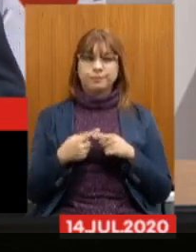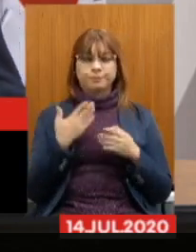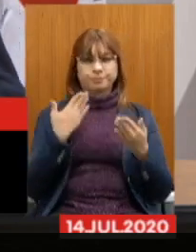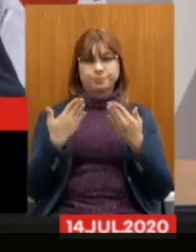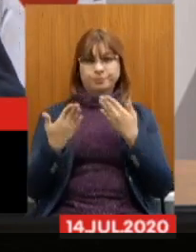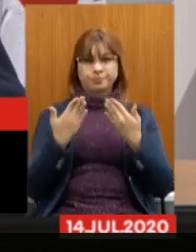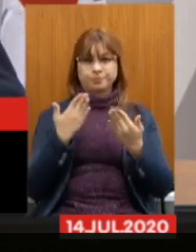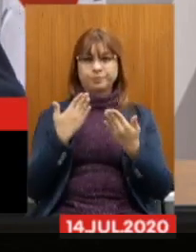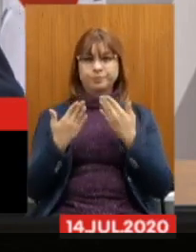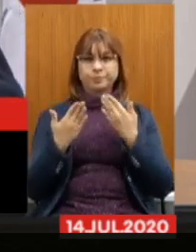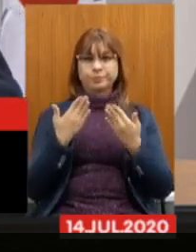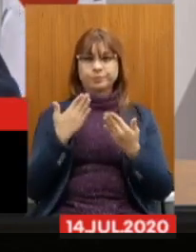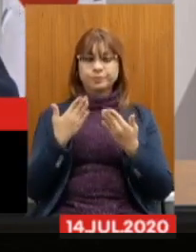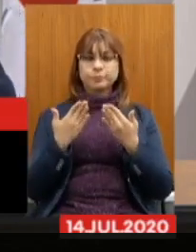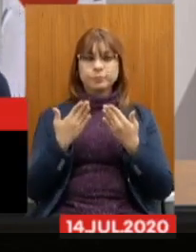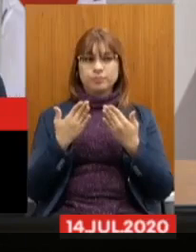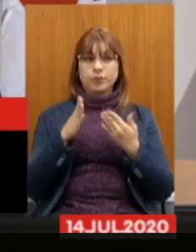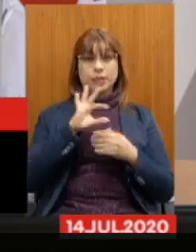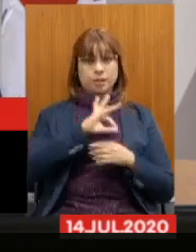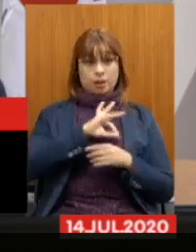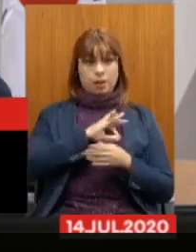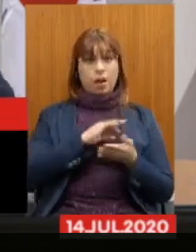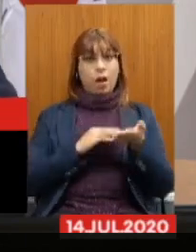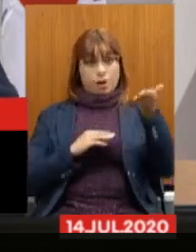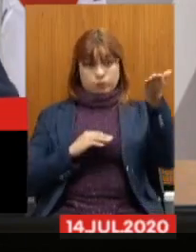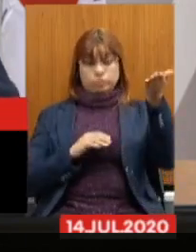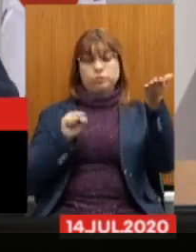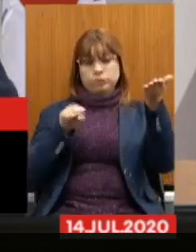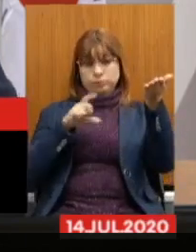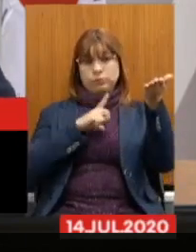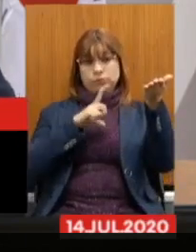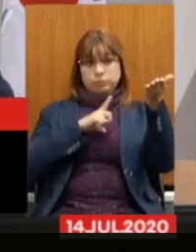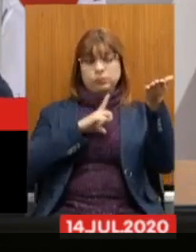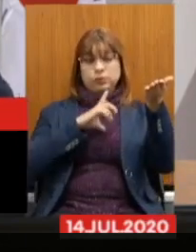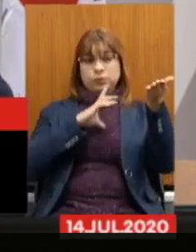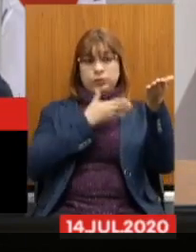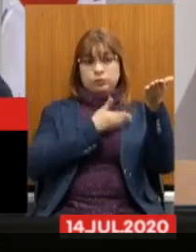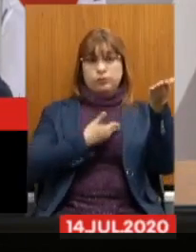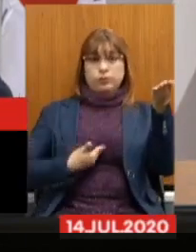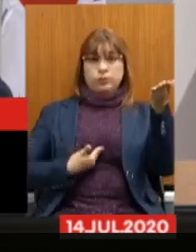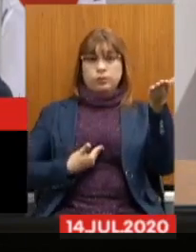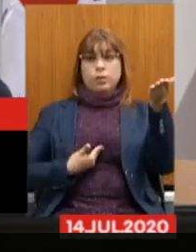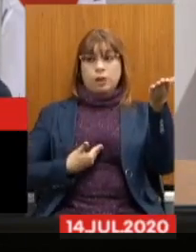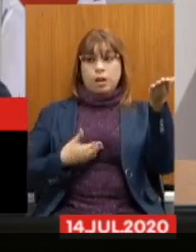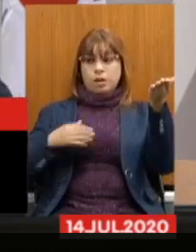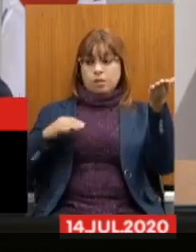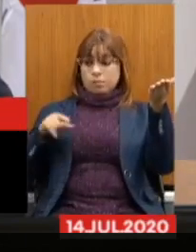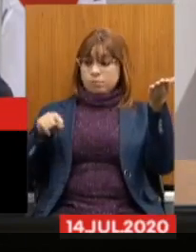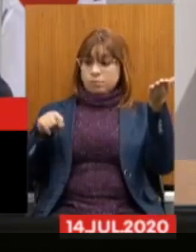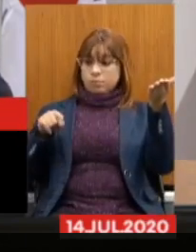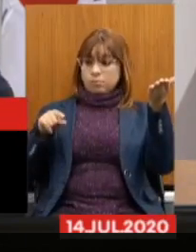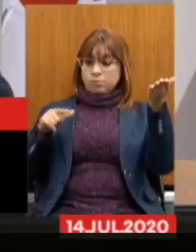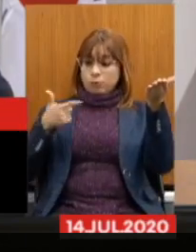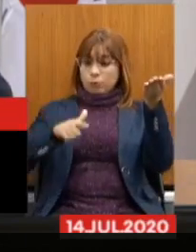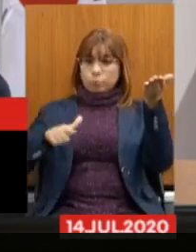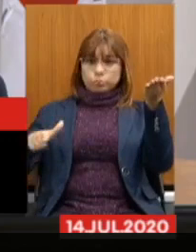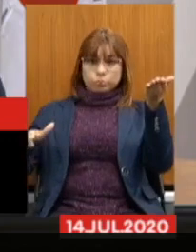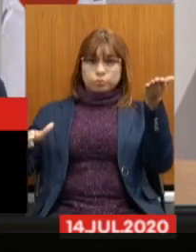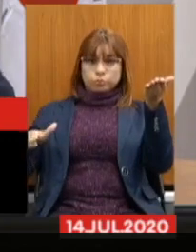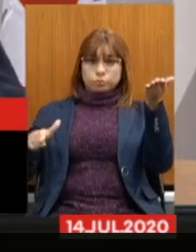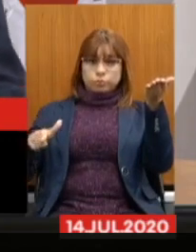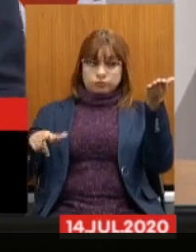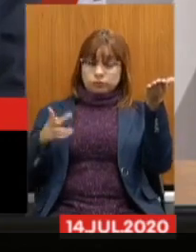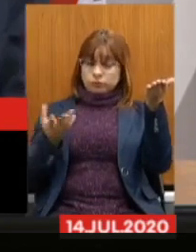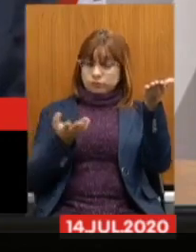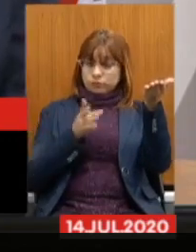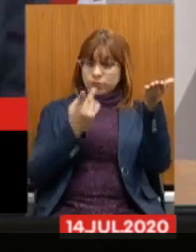equiparar aqueles salários mais altos que existem no Estado e dizer que todo servidor recebe igual a isso. E a